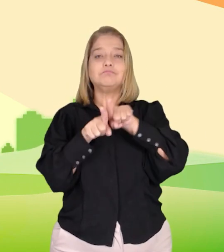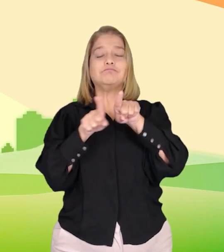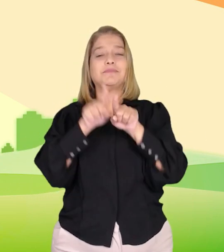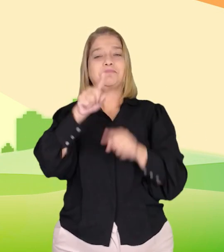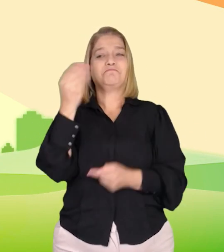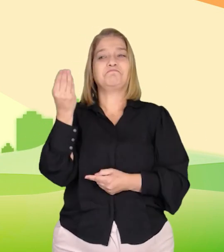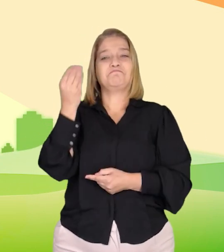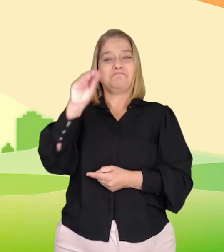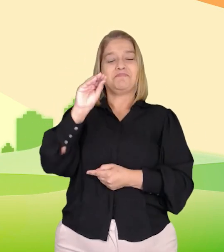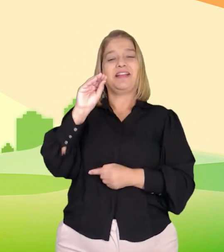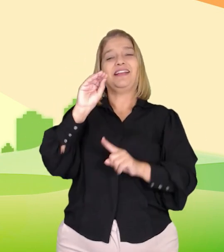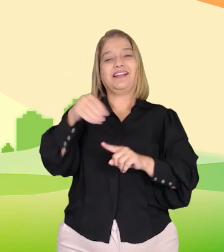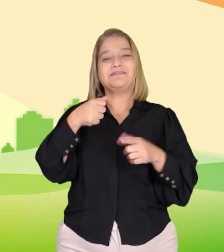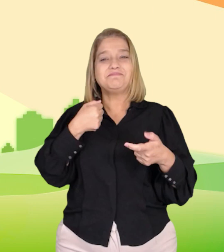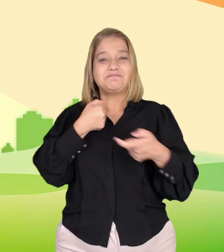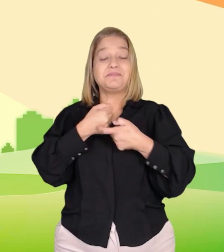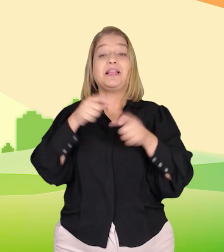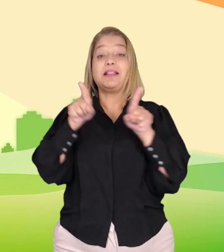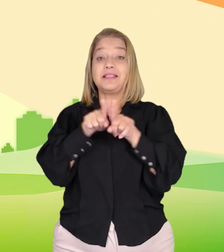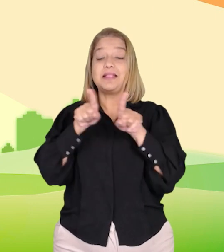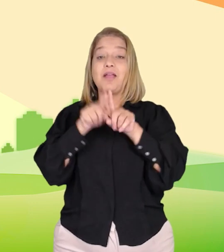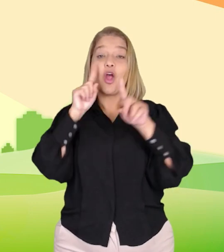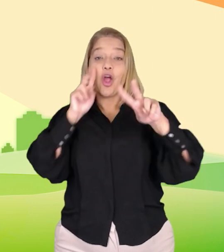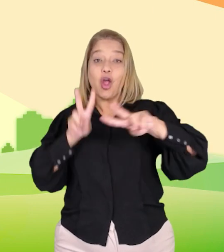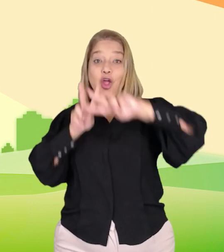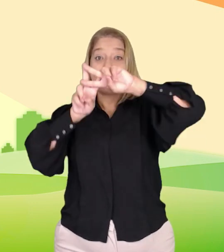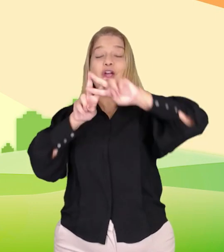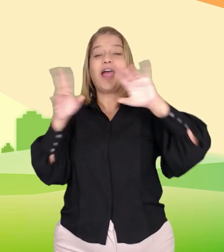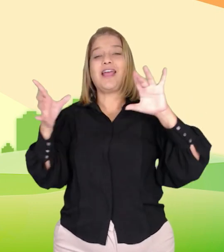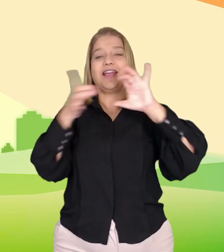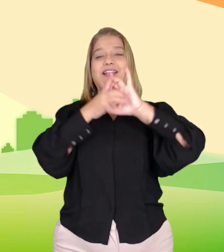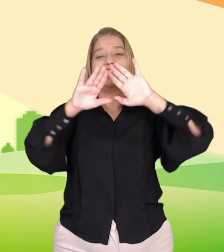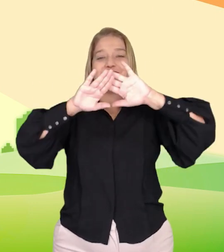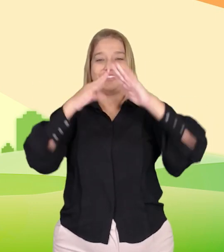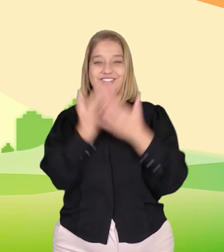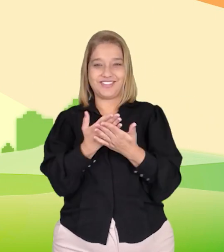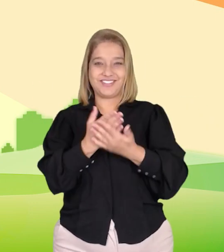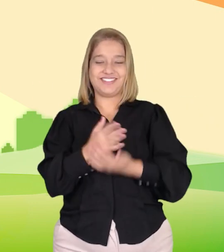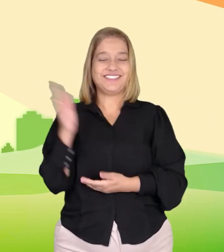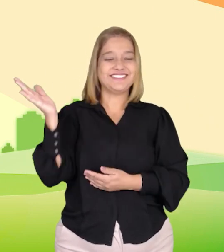medidas sustentáveis, marque a gente usando